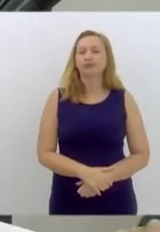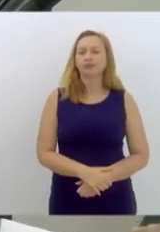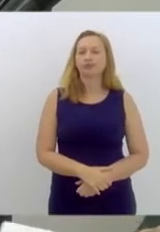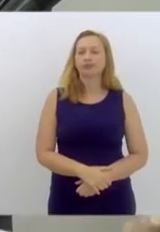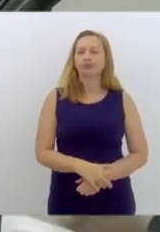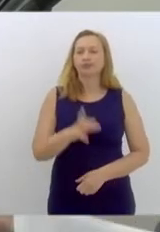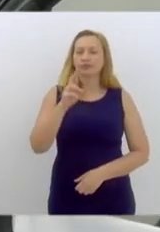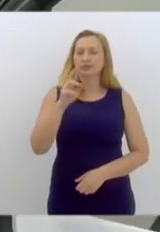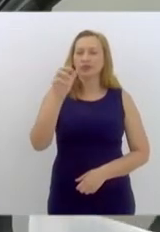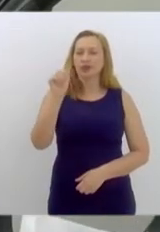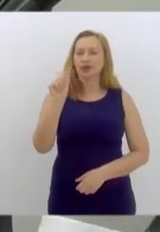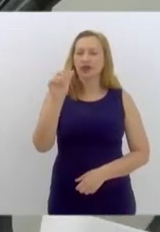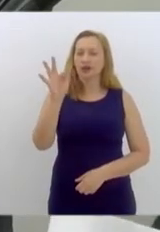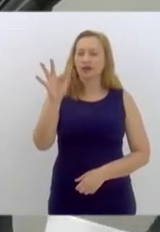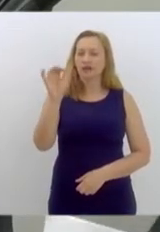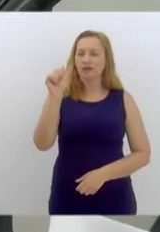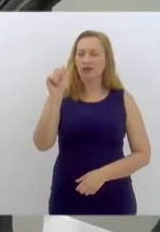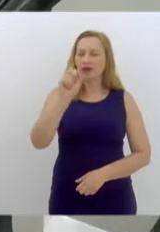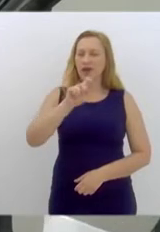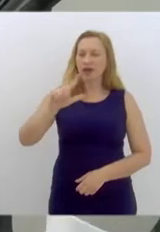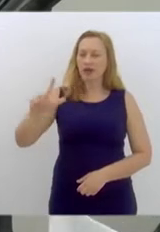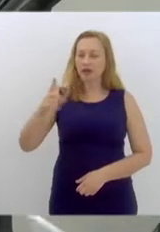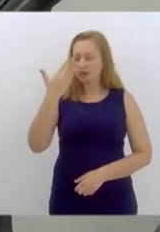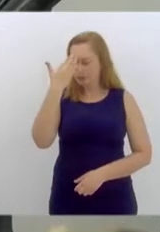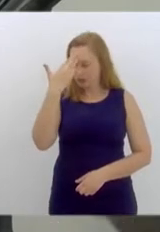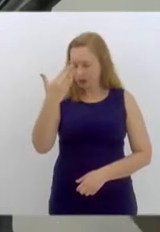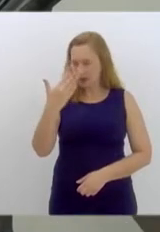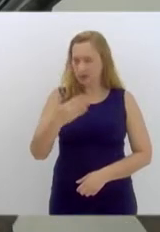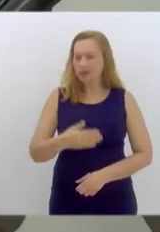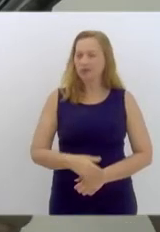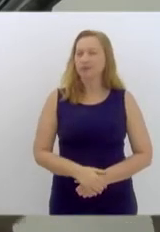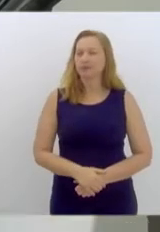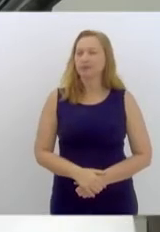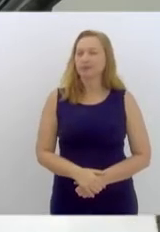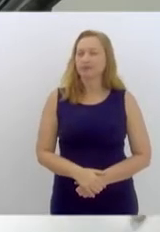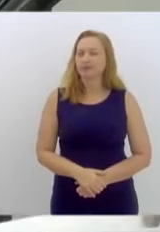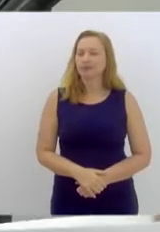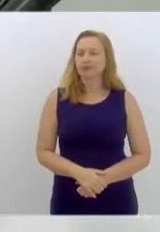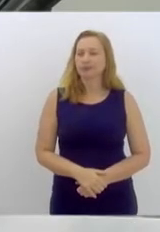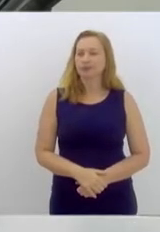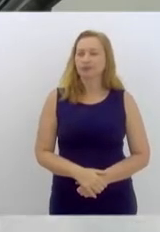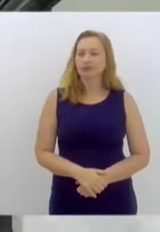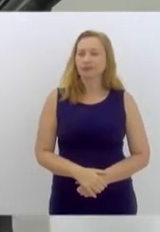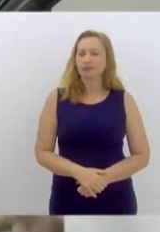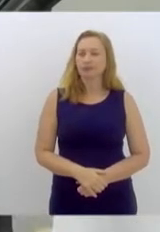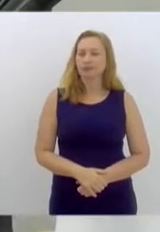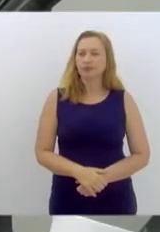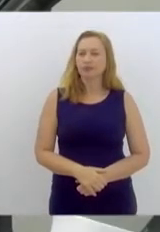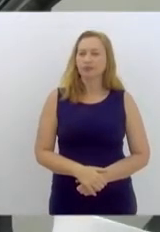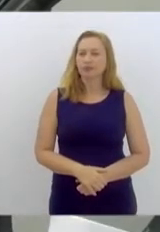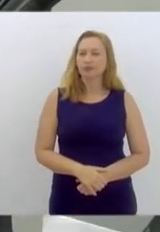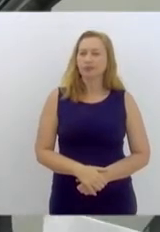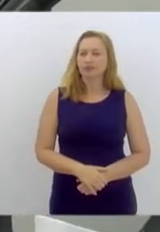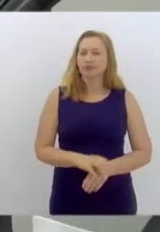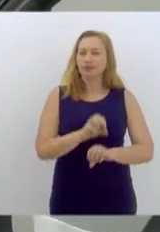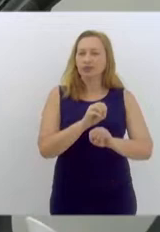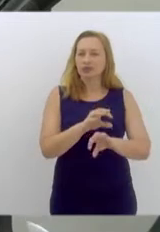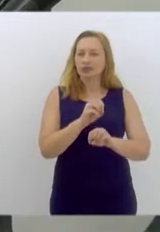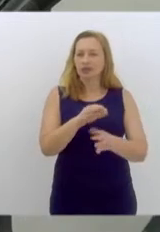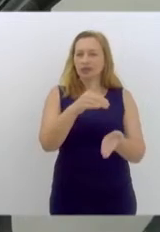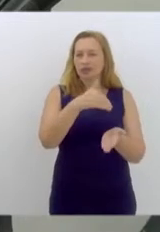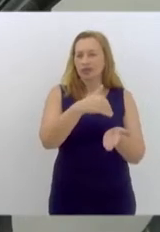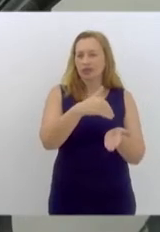O Rafael Fialho, obrigado, Rafael. Ainda da SEDUC, já à